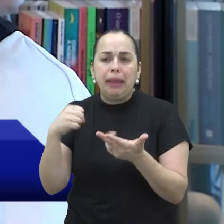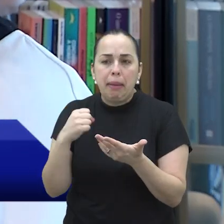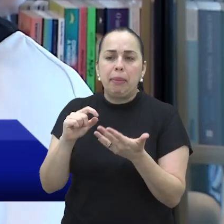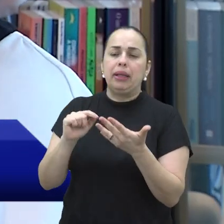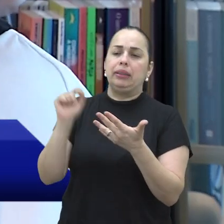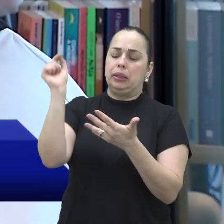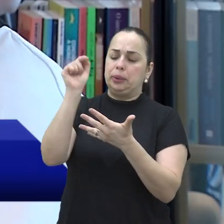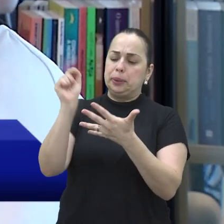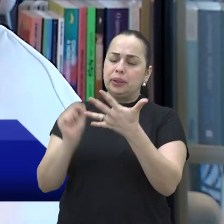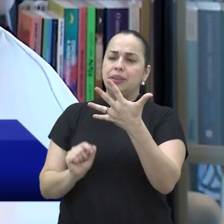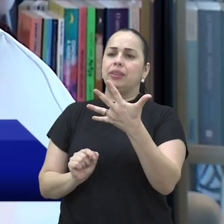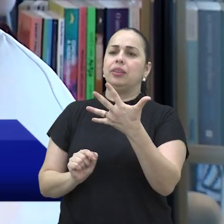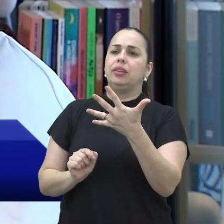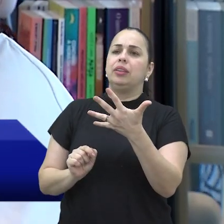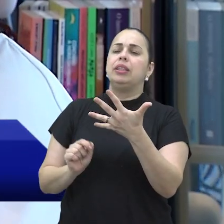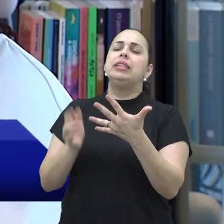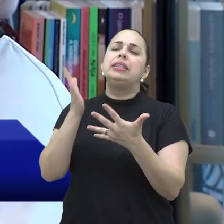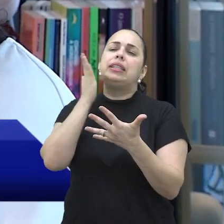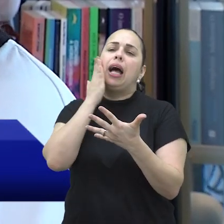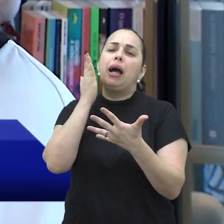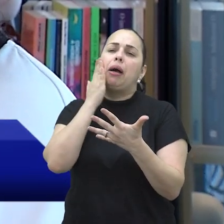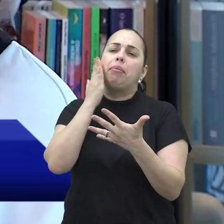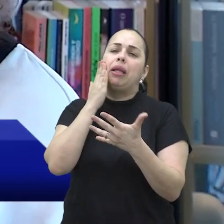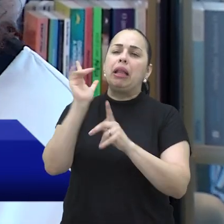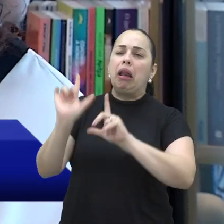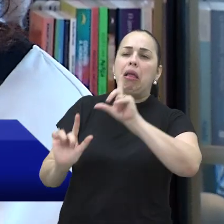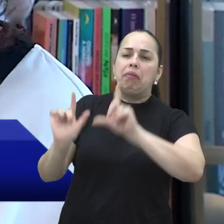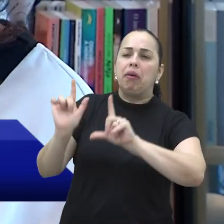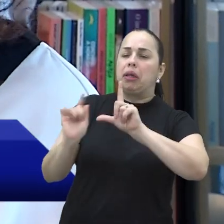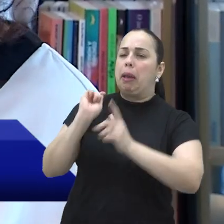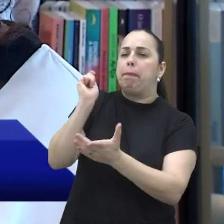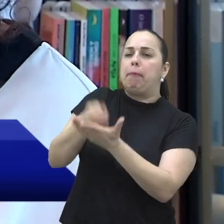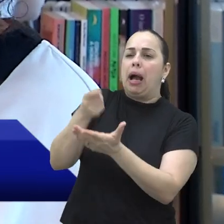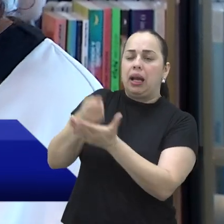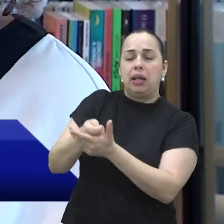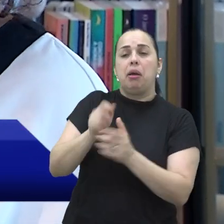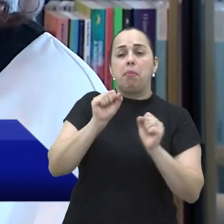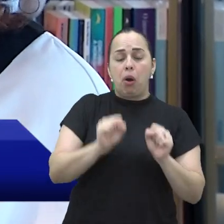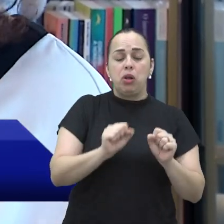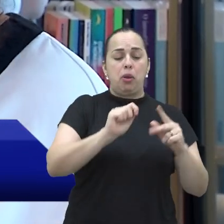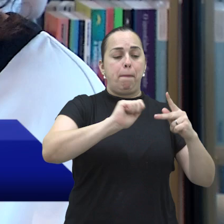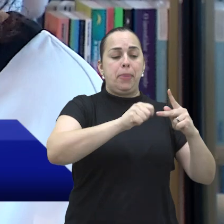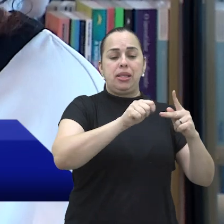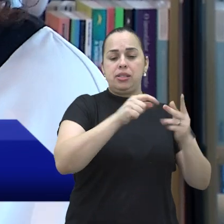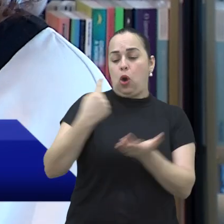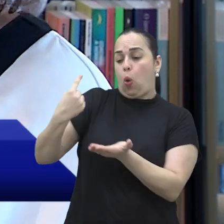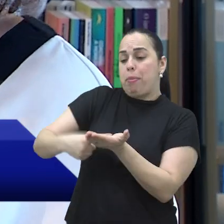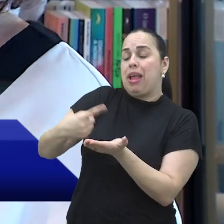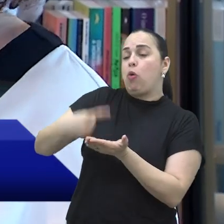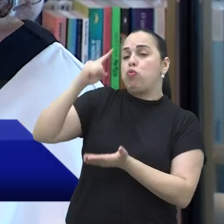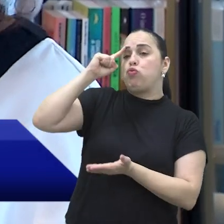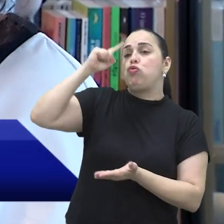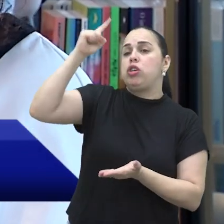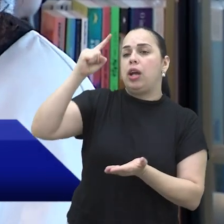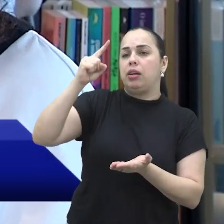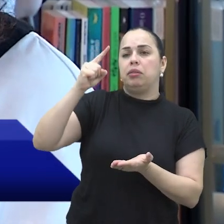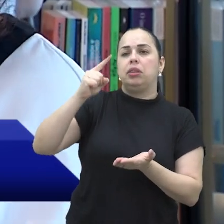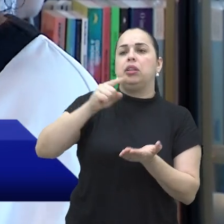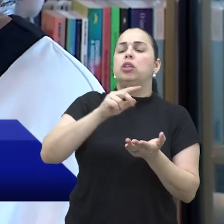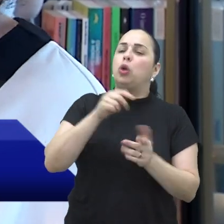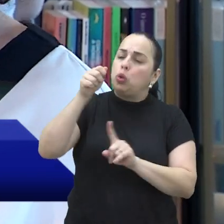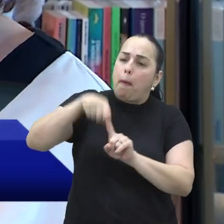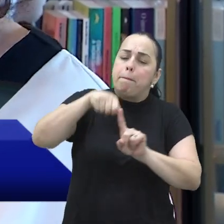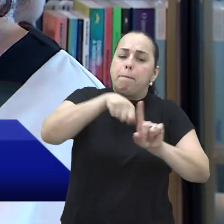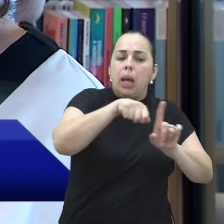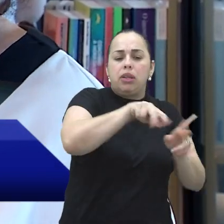a academia, aqueles serviços de assinatura que a gente paga recorrentemente por meio do Pix. Então, a gente faz um único